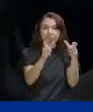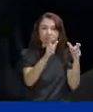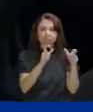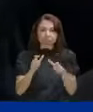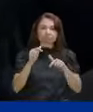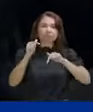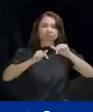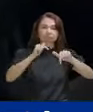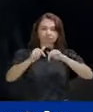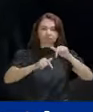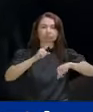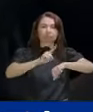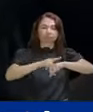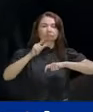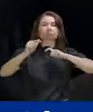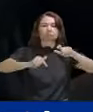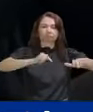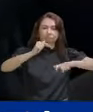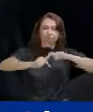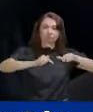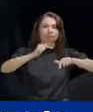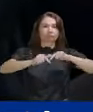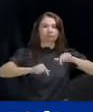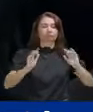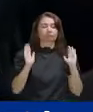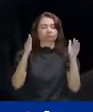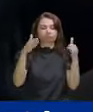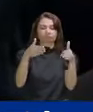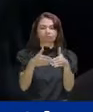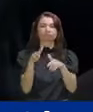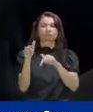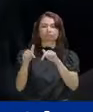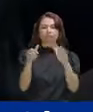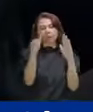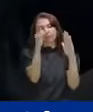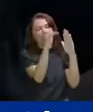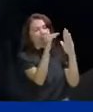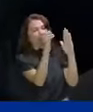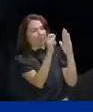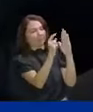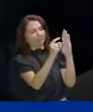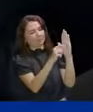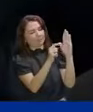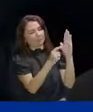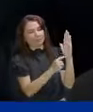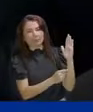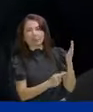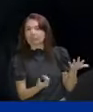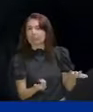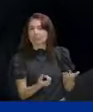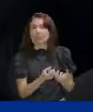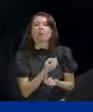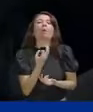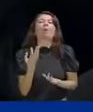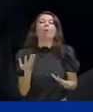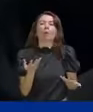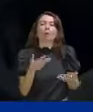de trabalhos e as horas trabalhadas, nem especificadas as atividades executadas ou justificado o